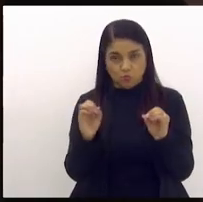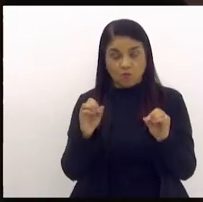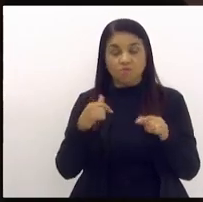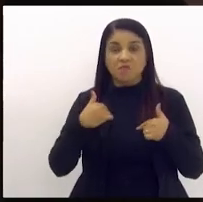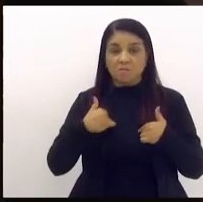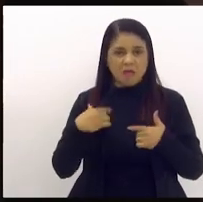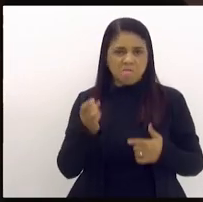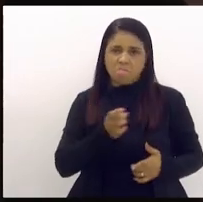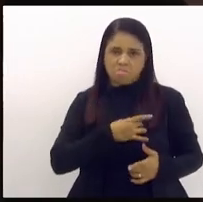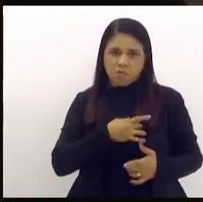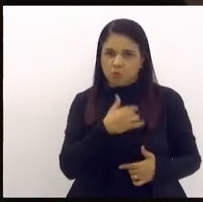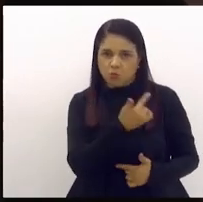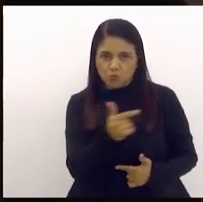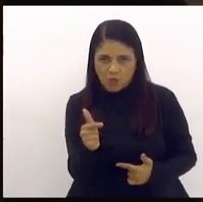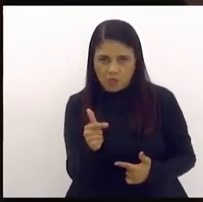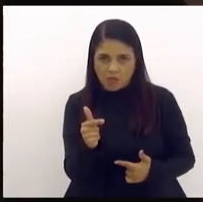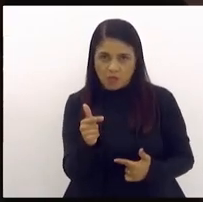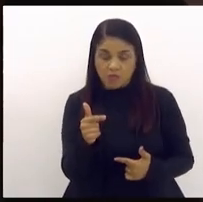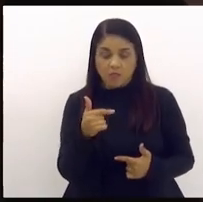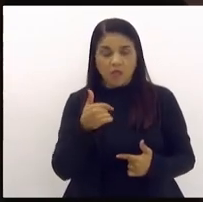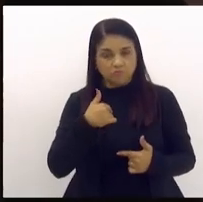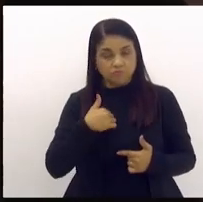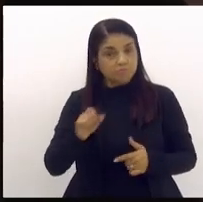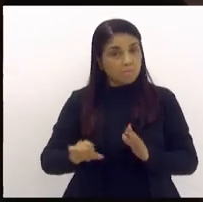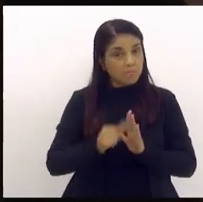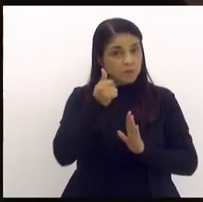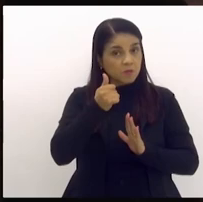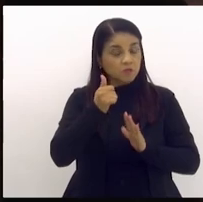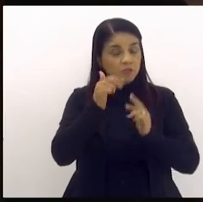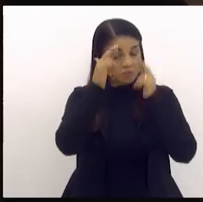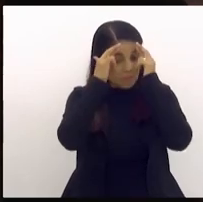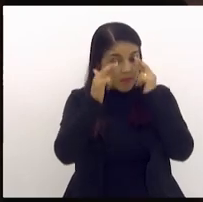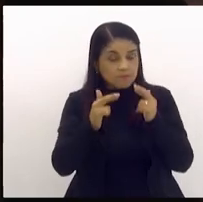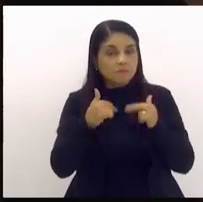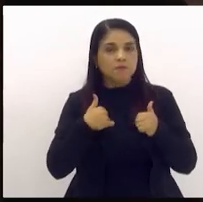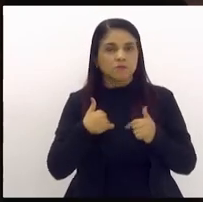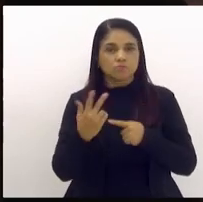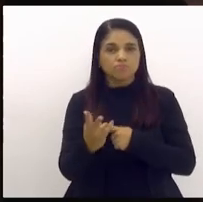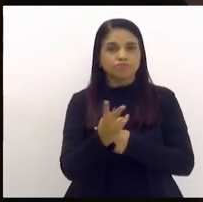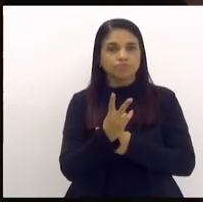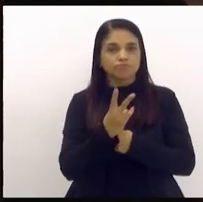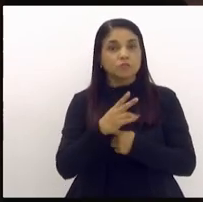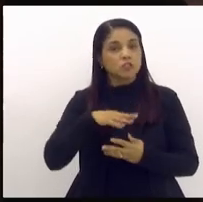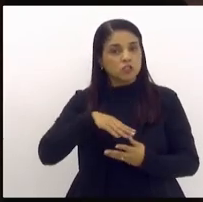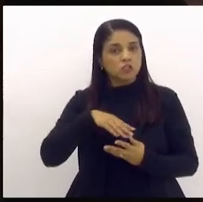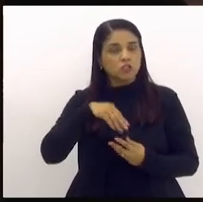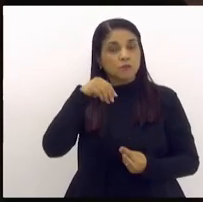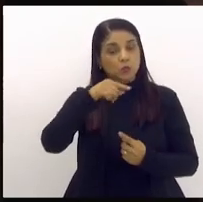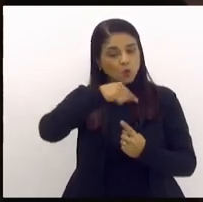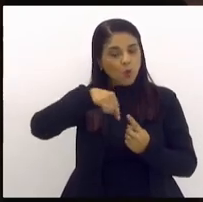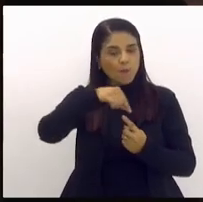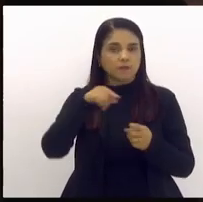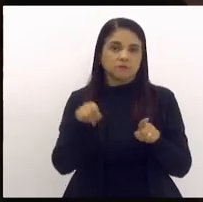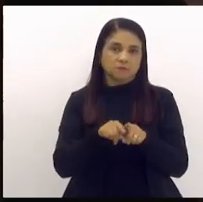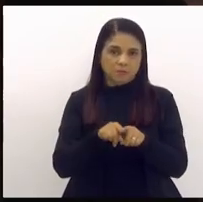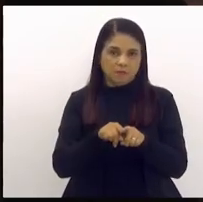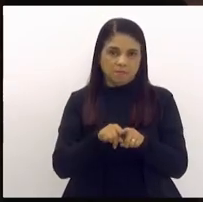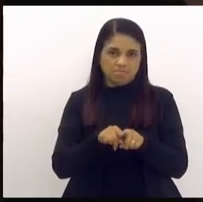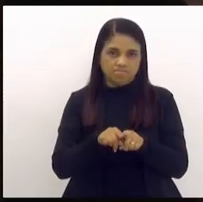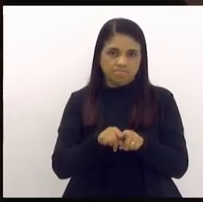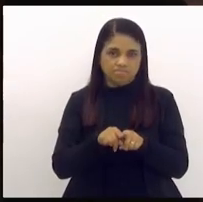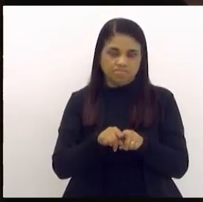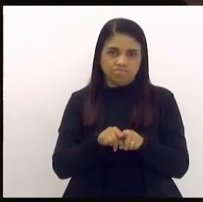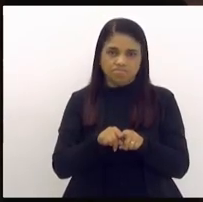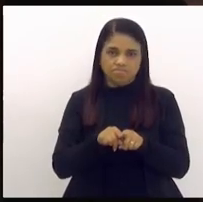lugar, a gente se resguarda em todos os sentidos, inclusive espiritualmente, deputado Ottoni de Paula. Eu sei que